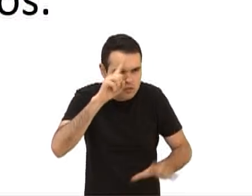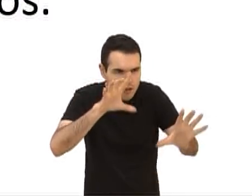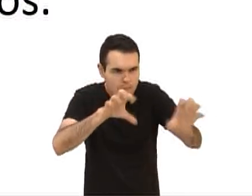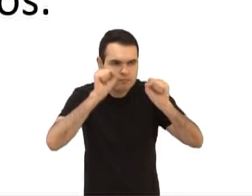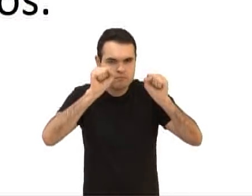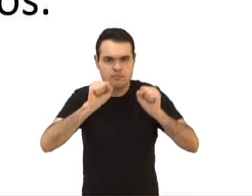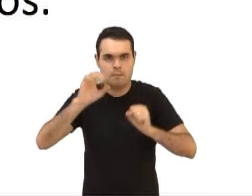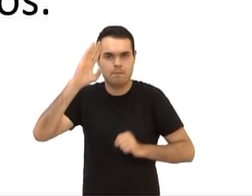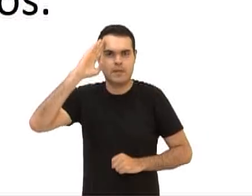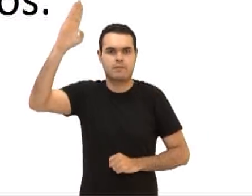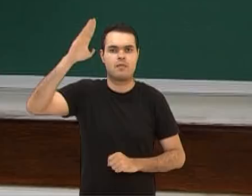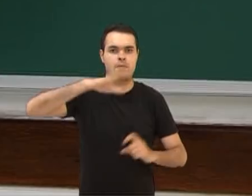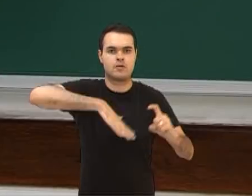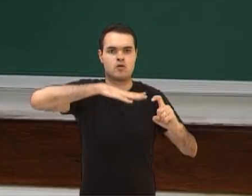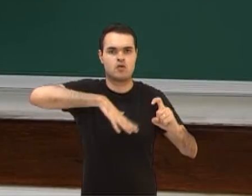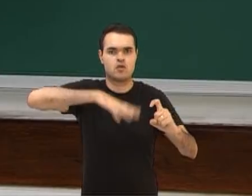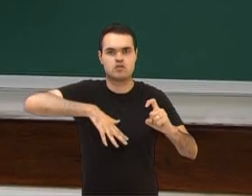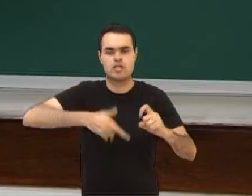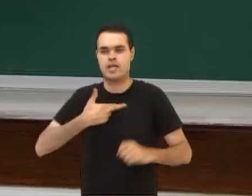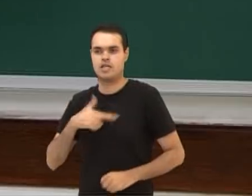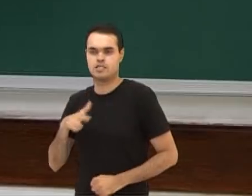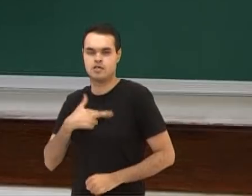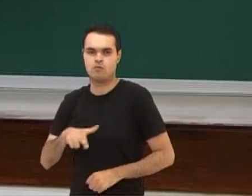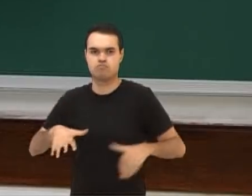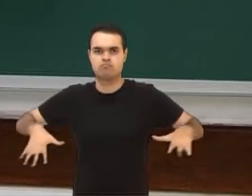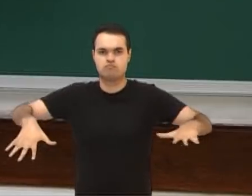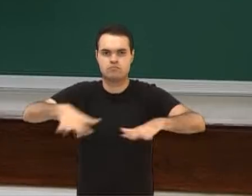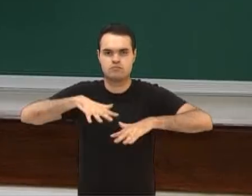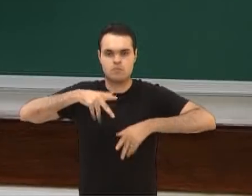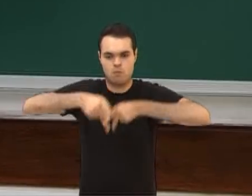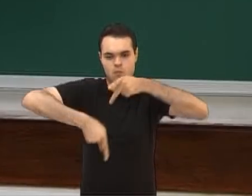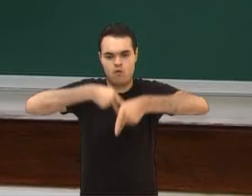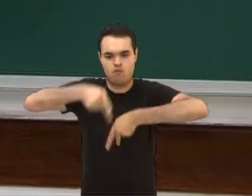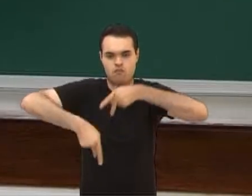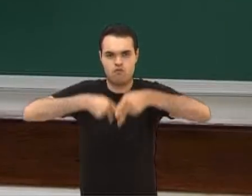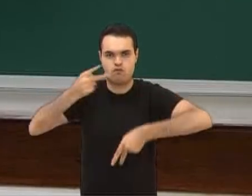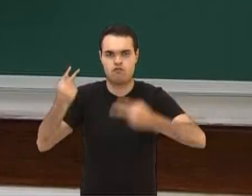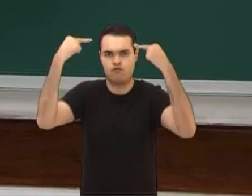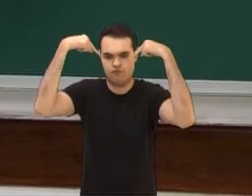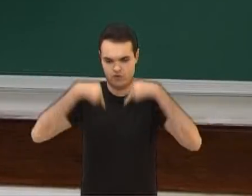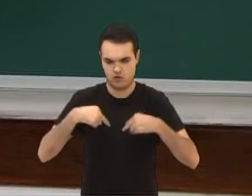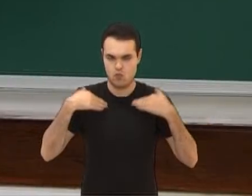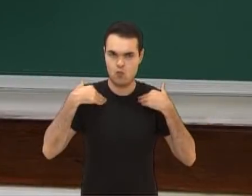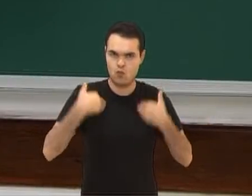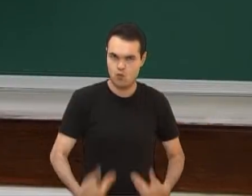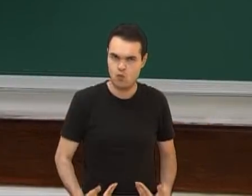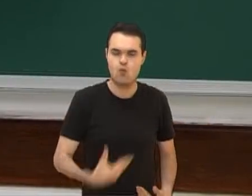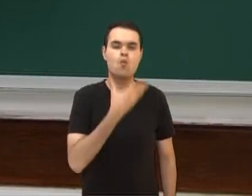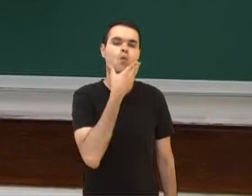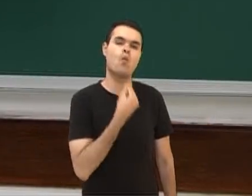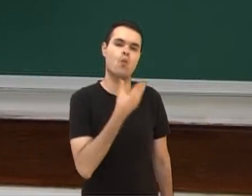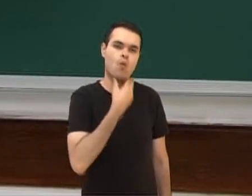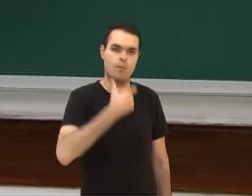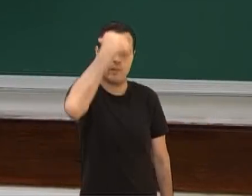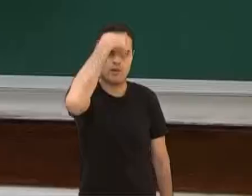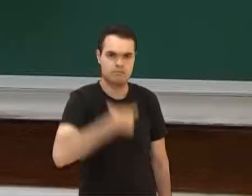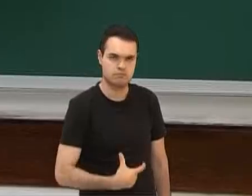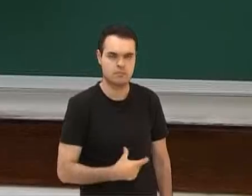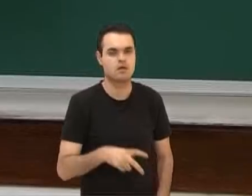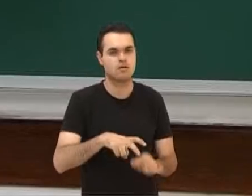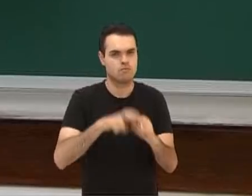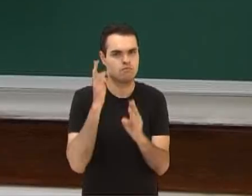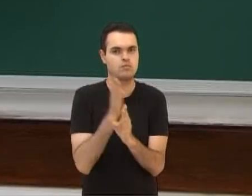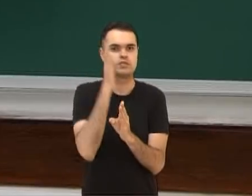principalmente mitológicos e religiosos. E é uma sociedade que visa o homem, a beleza, o culto ao corpo do homem. Por